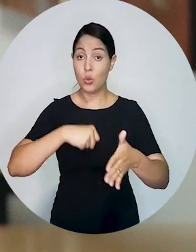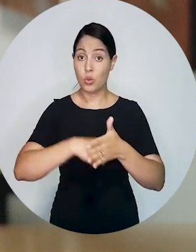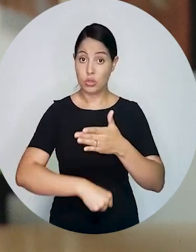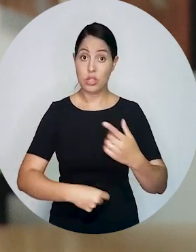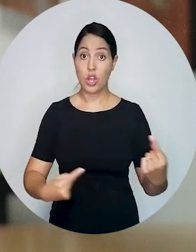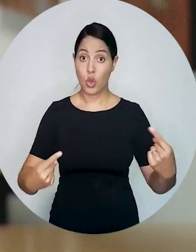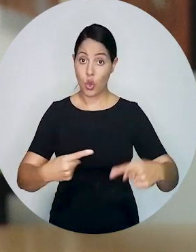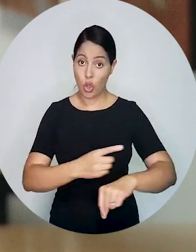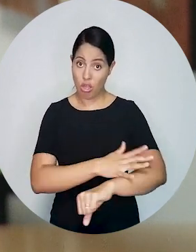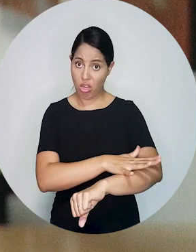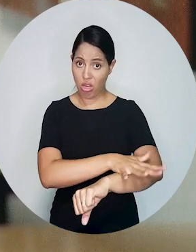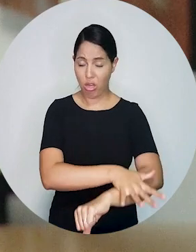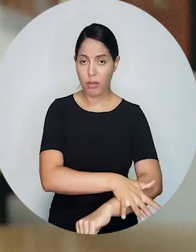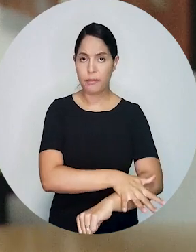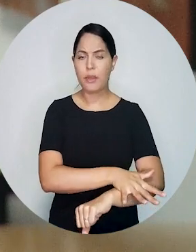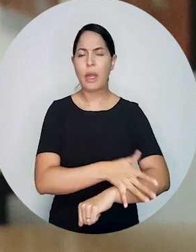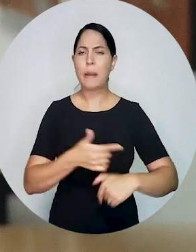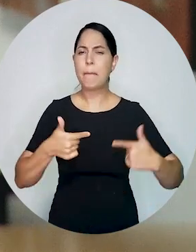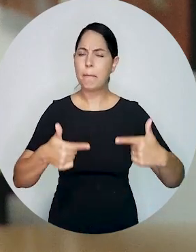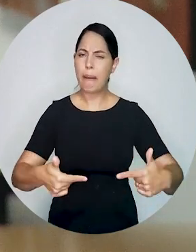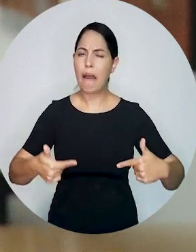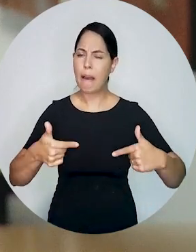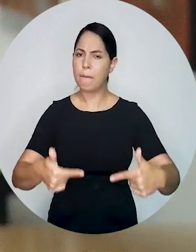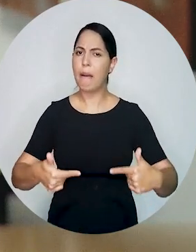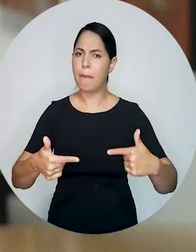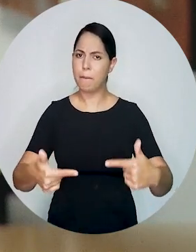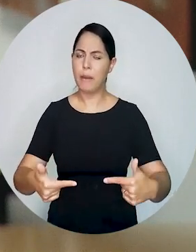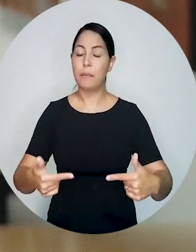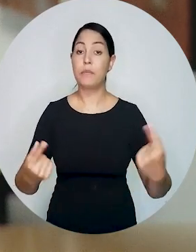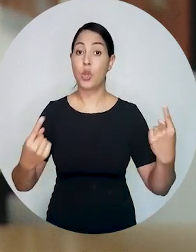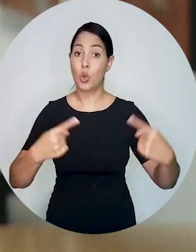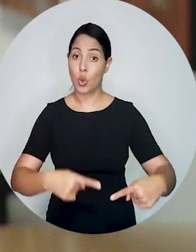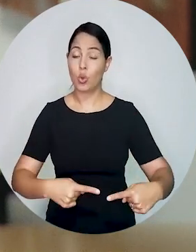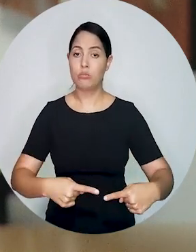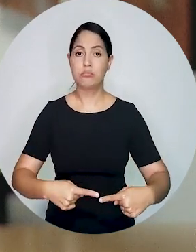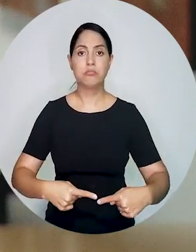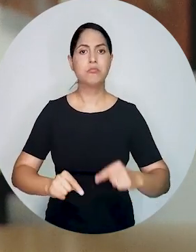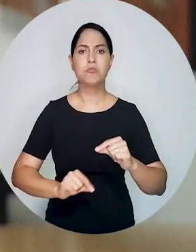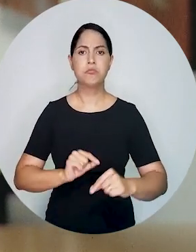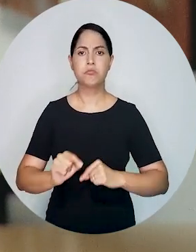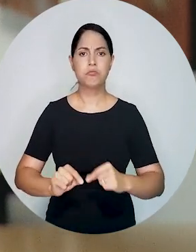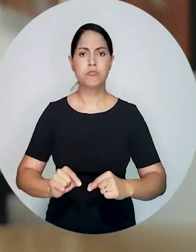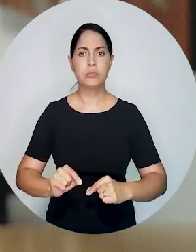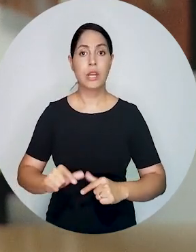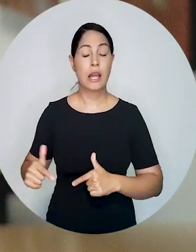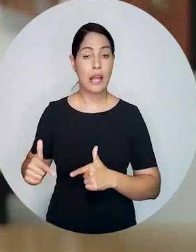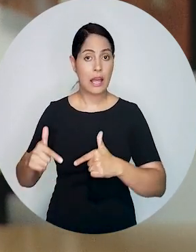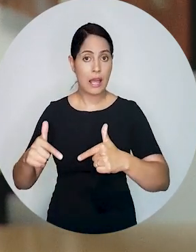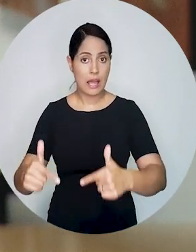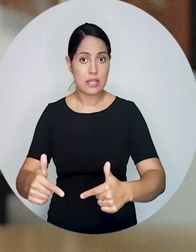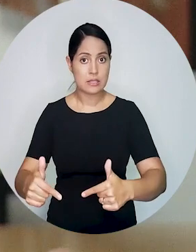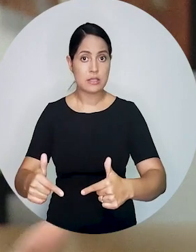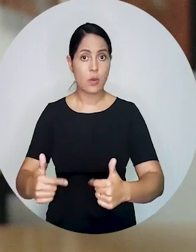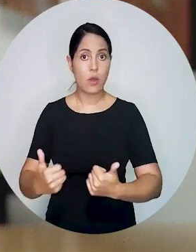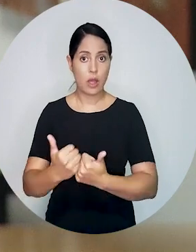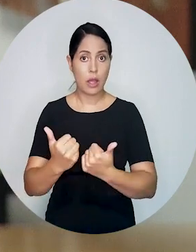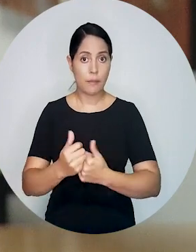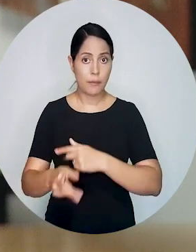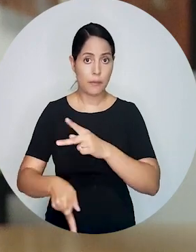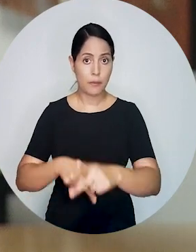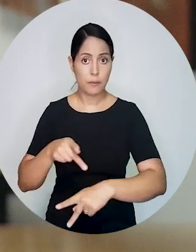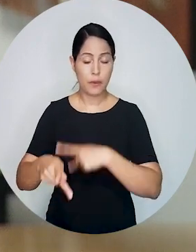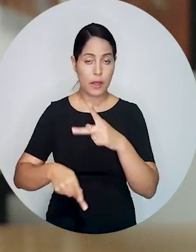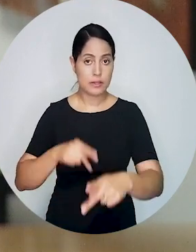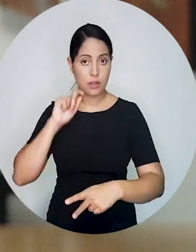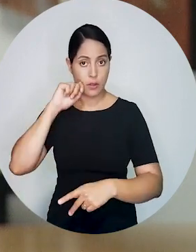Discriminação Racial, para reforçar as demandas por ações concretas e o combate a toda e qualquer prática racista que,